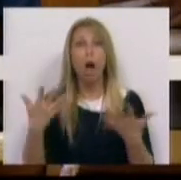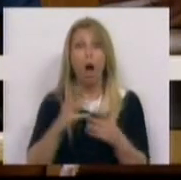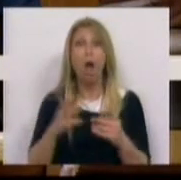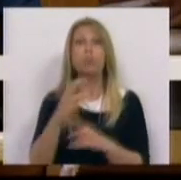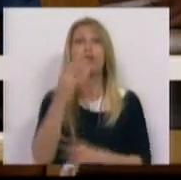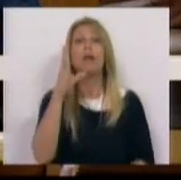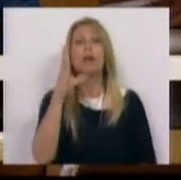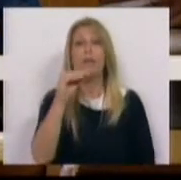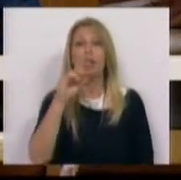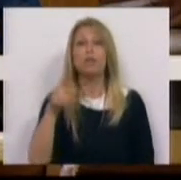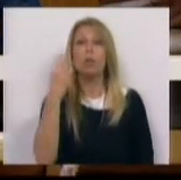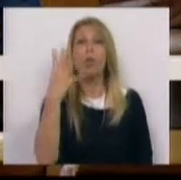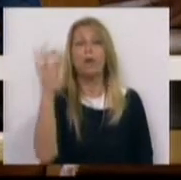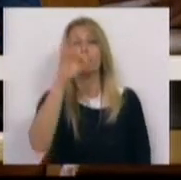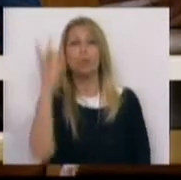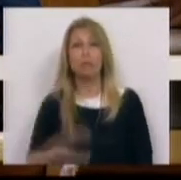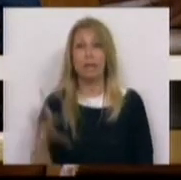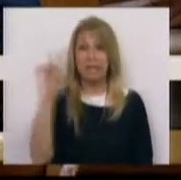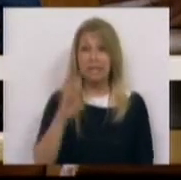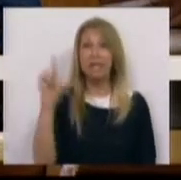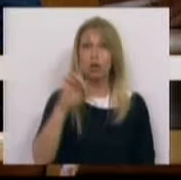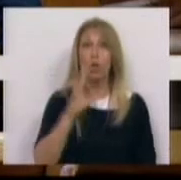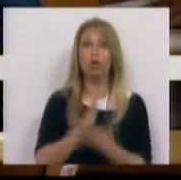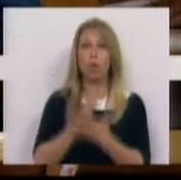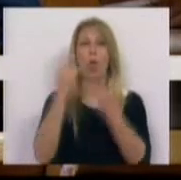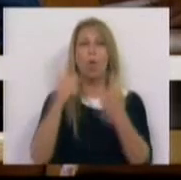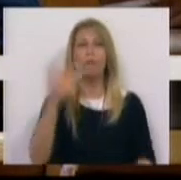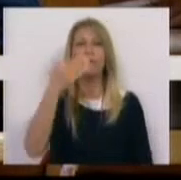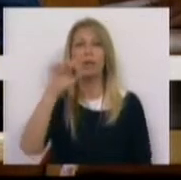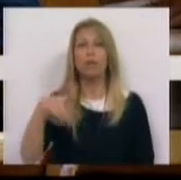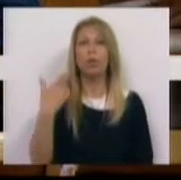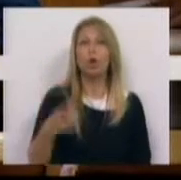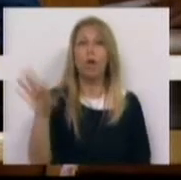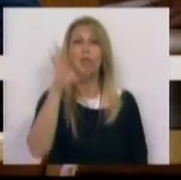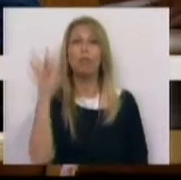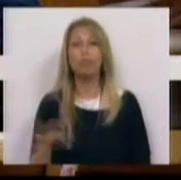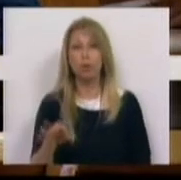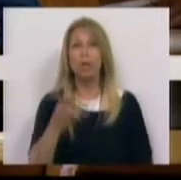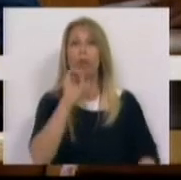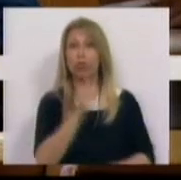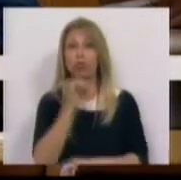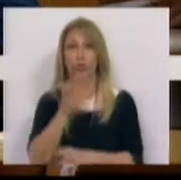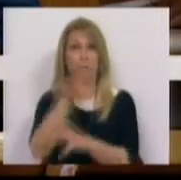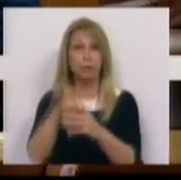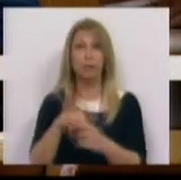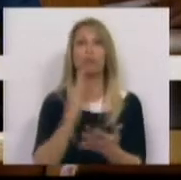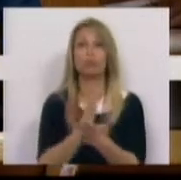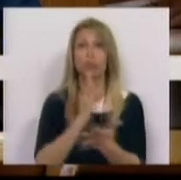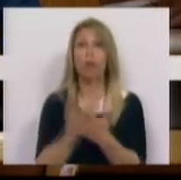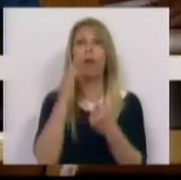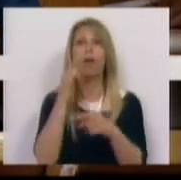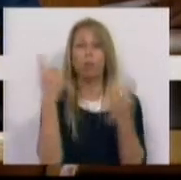10,4%. 6º ano de escolaridade, houve 7,9% de taxa de retenção na escola pública